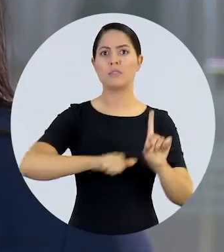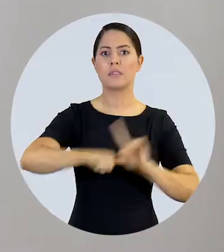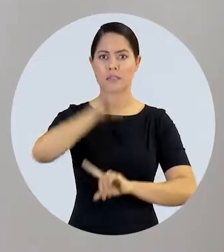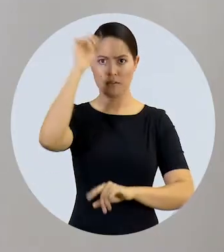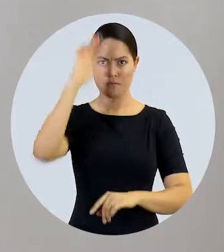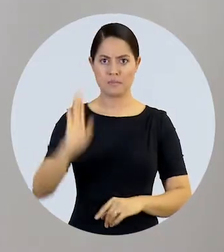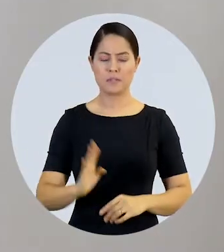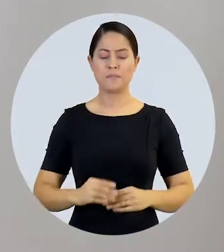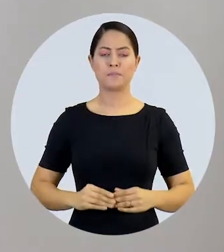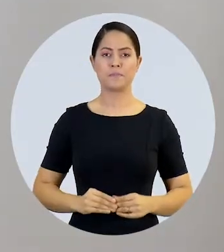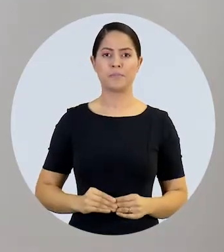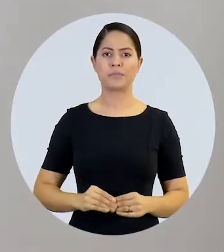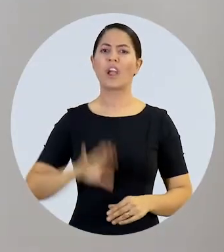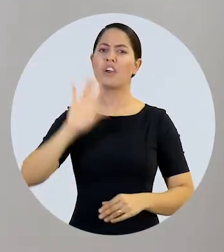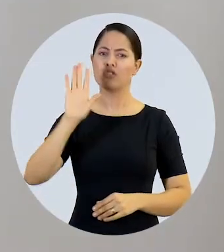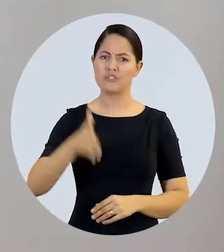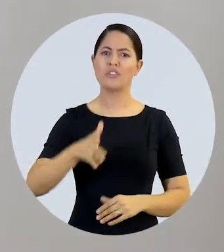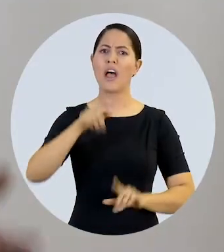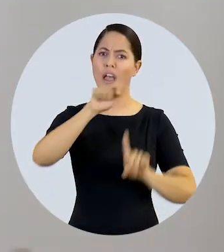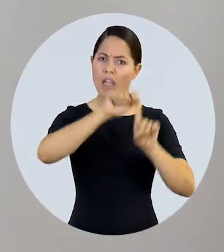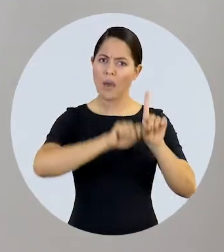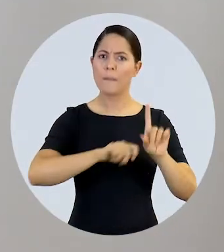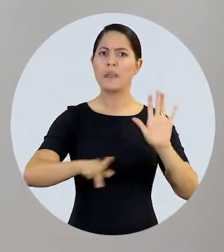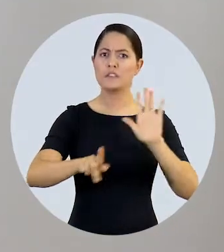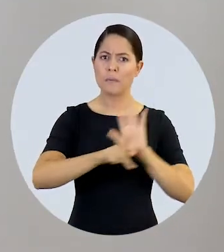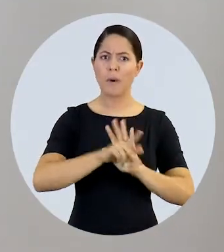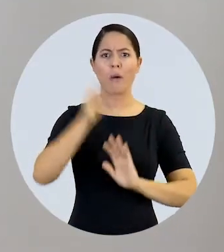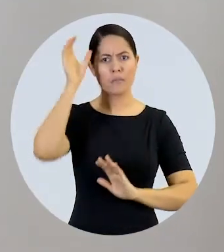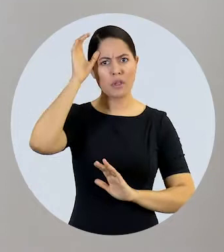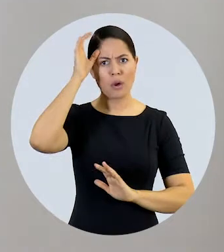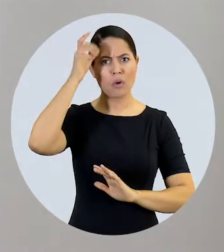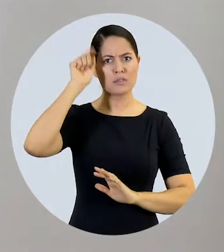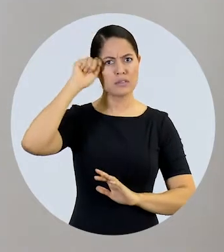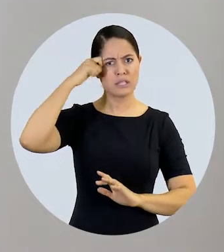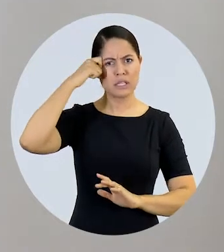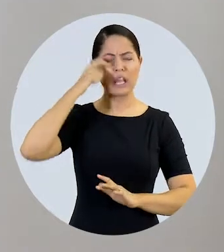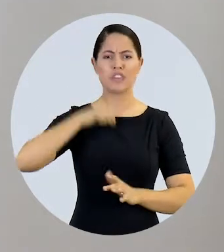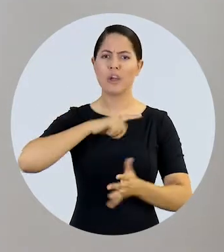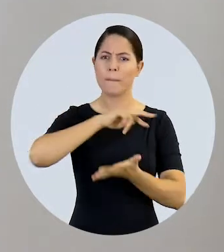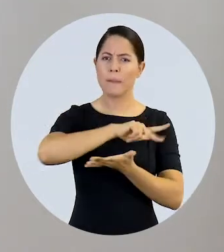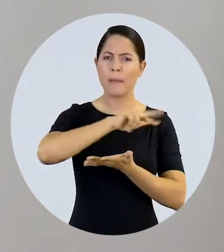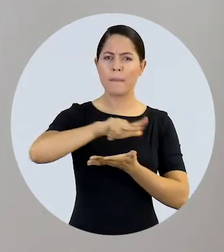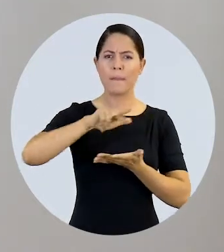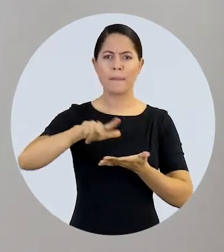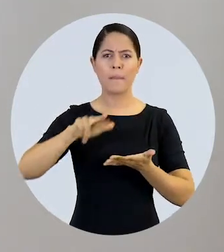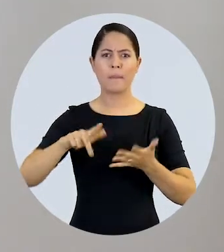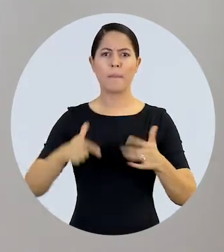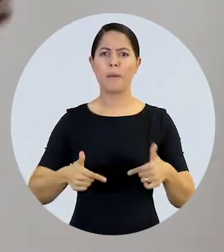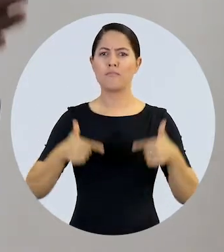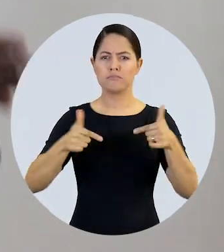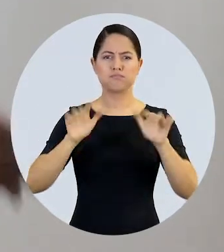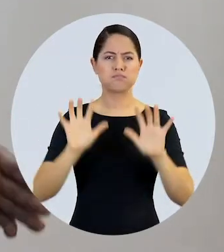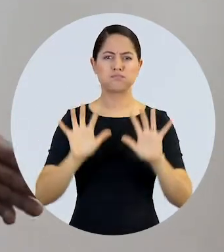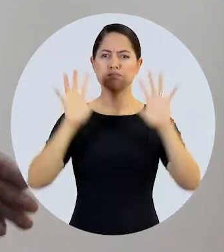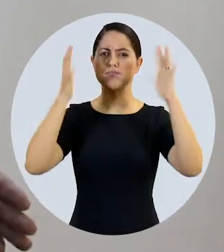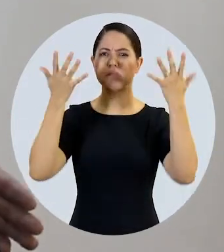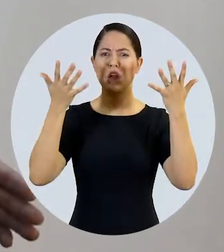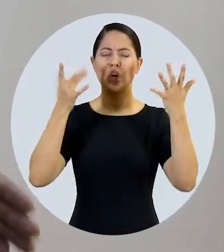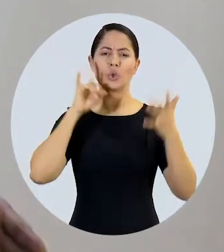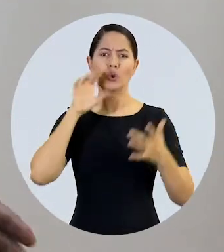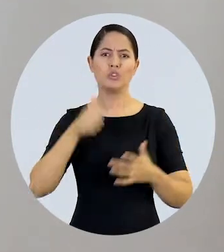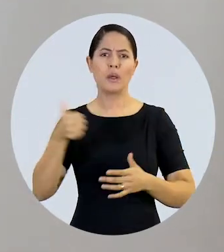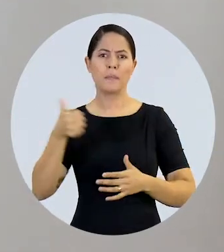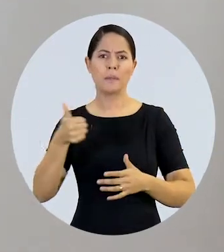brasileira. Na verdade, já é o mês da consciência negra, porque tantos são os eventos que são realizados de 1º